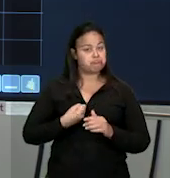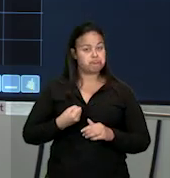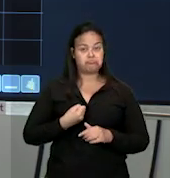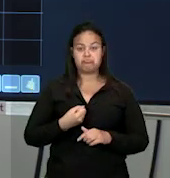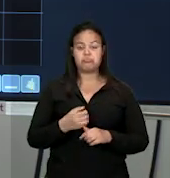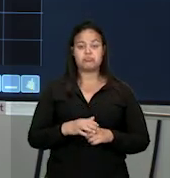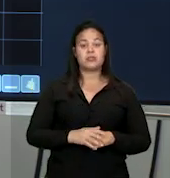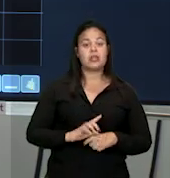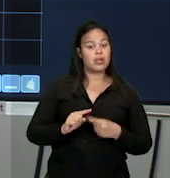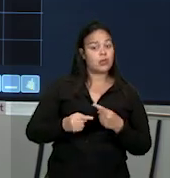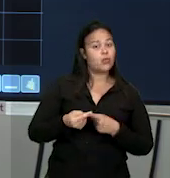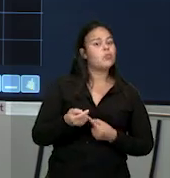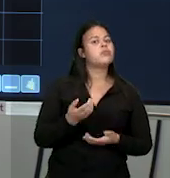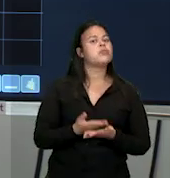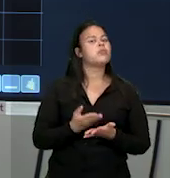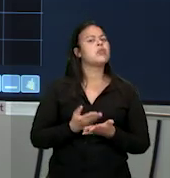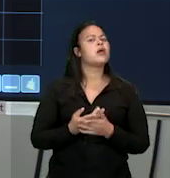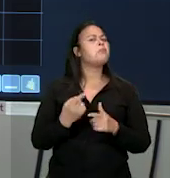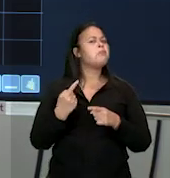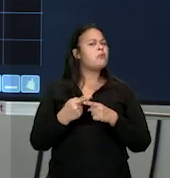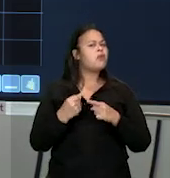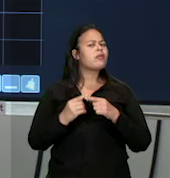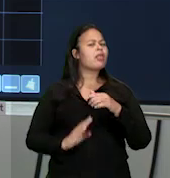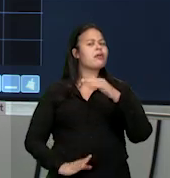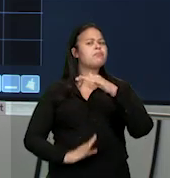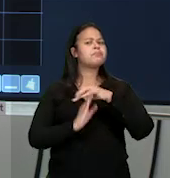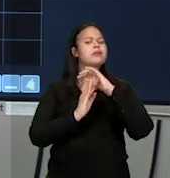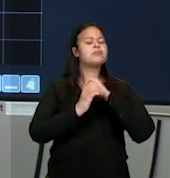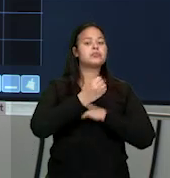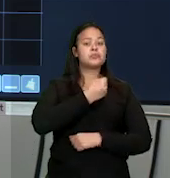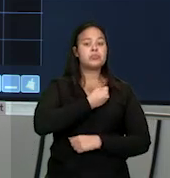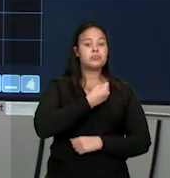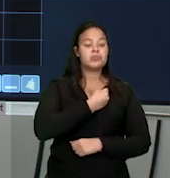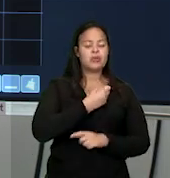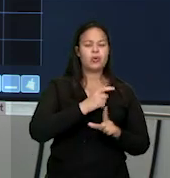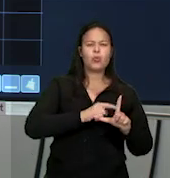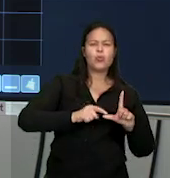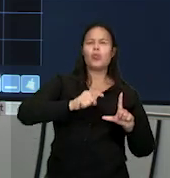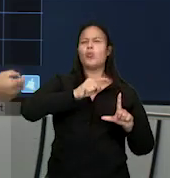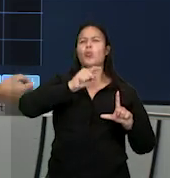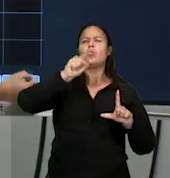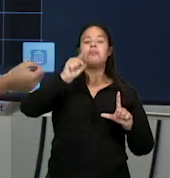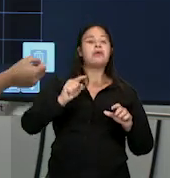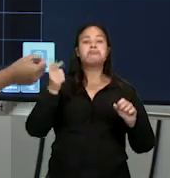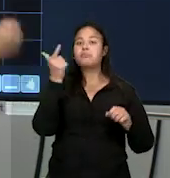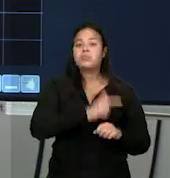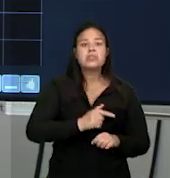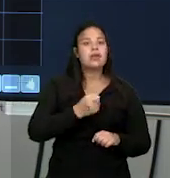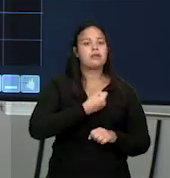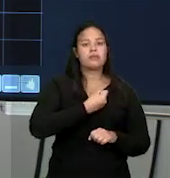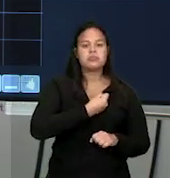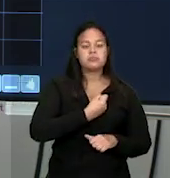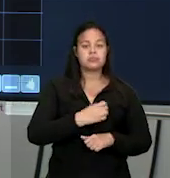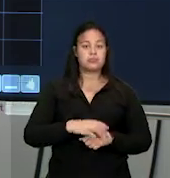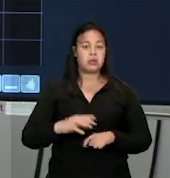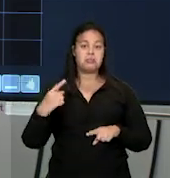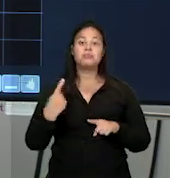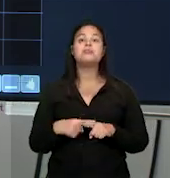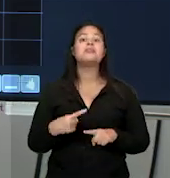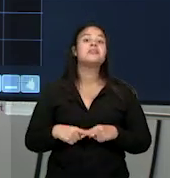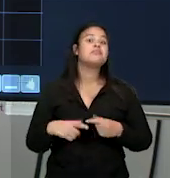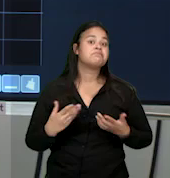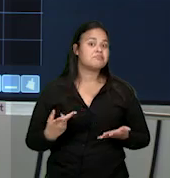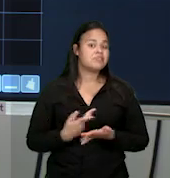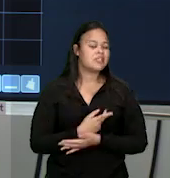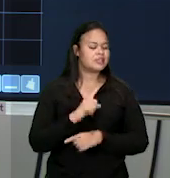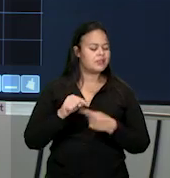nas próximas aulas, nós vamos ver por que ela não atinge esse valor. Ela chega no infinito, mas não atinge esse valor. Depois nós vamos ver por que isso acontece.